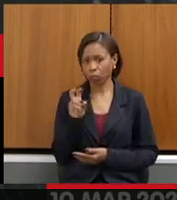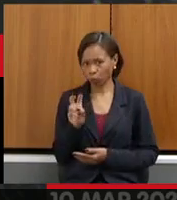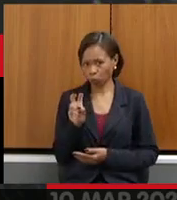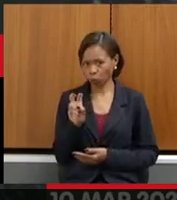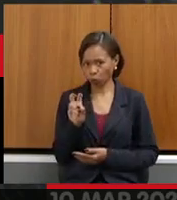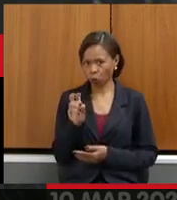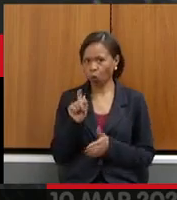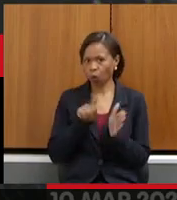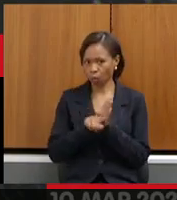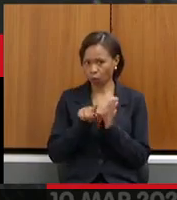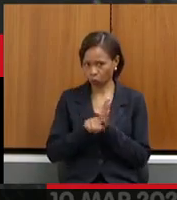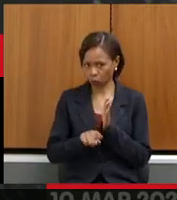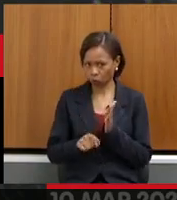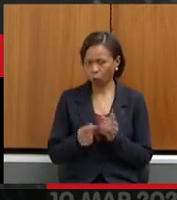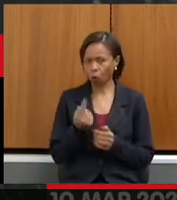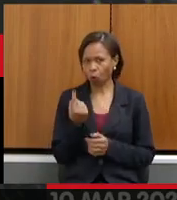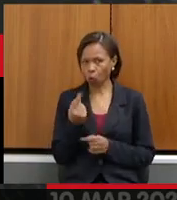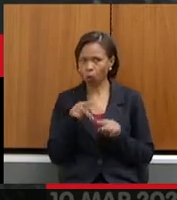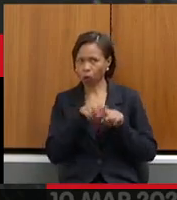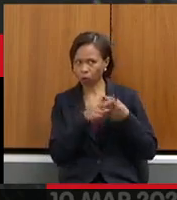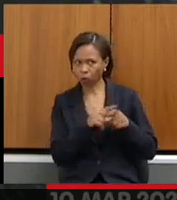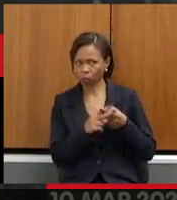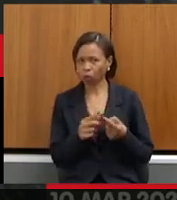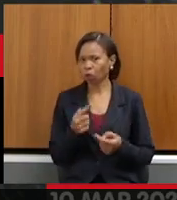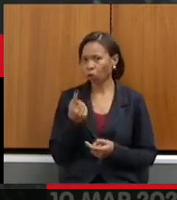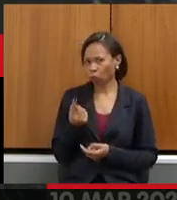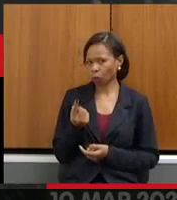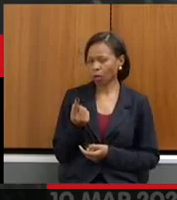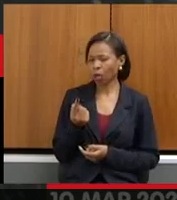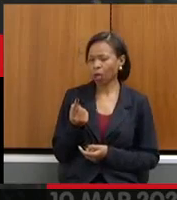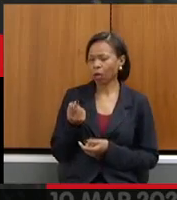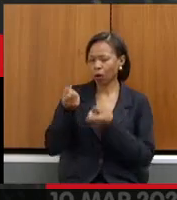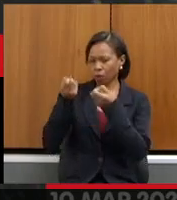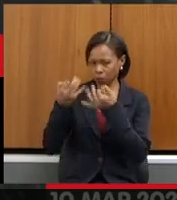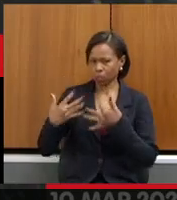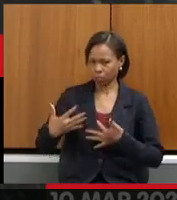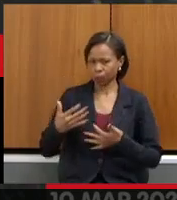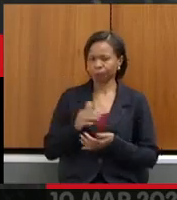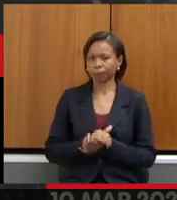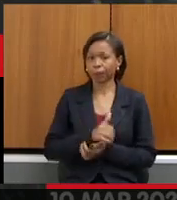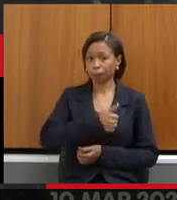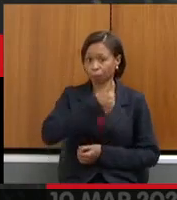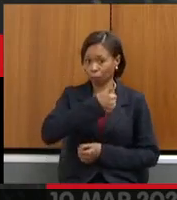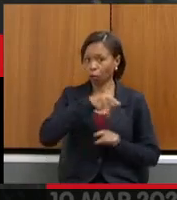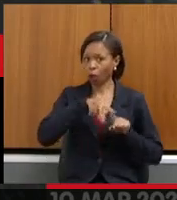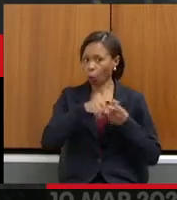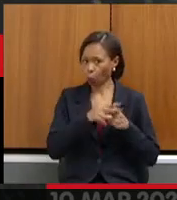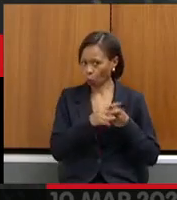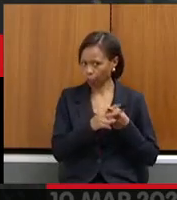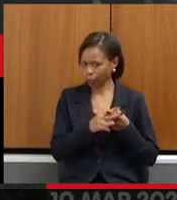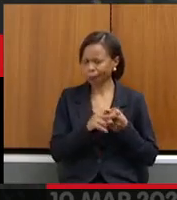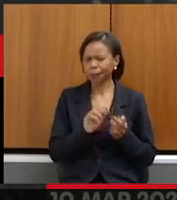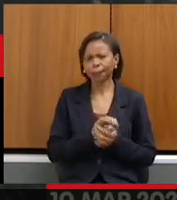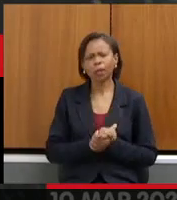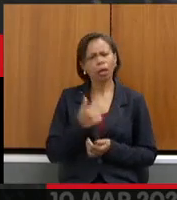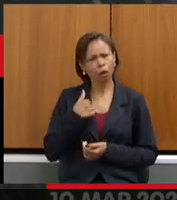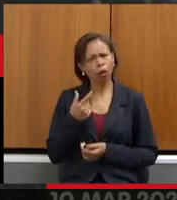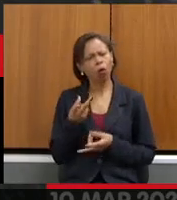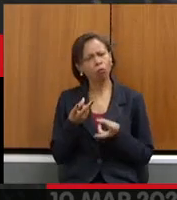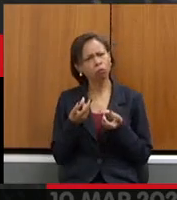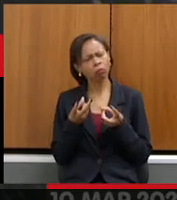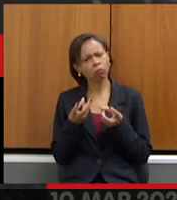uma correção e uma observação vou começar pela correcção secretária eu ouvi atentamente